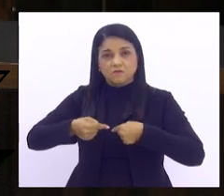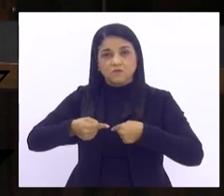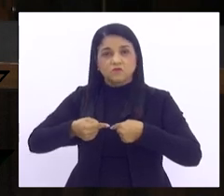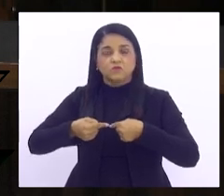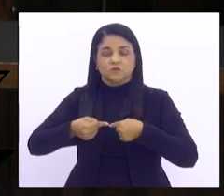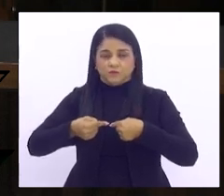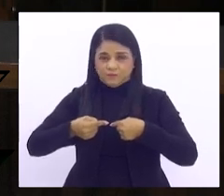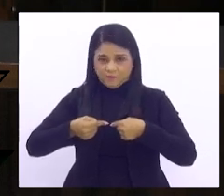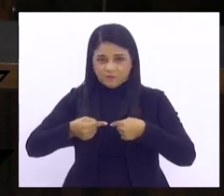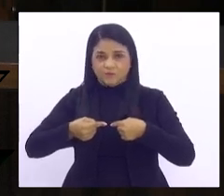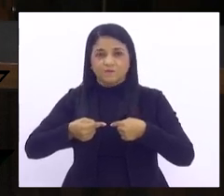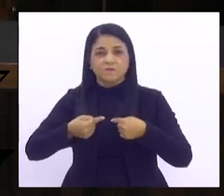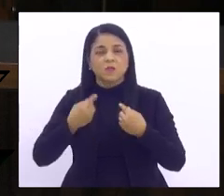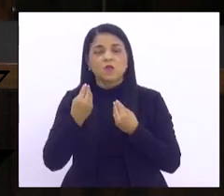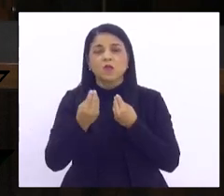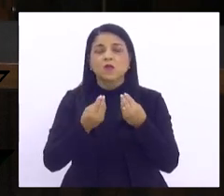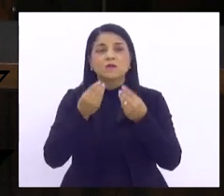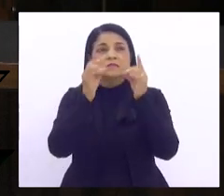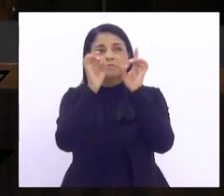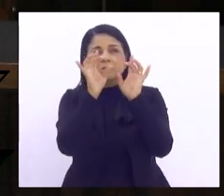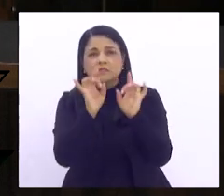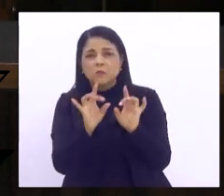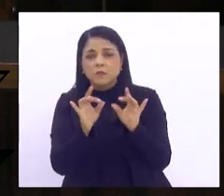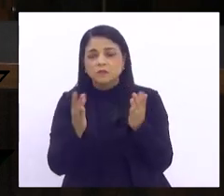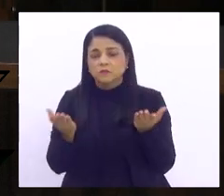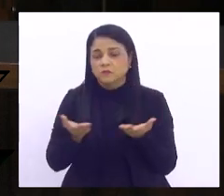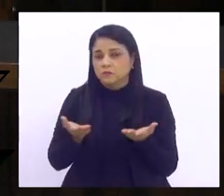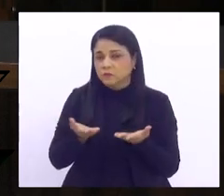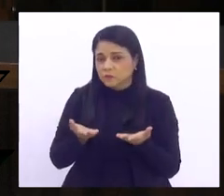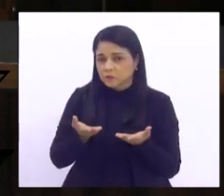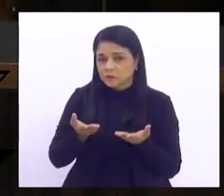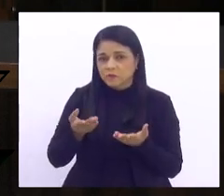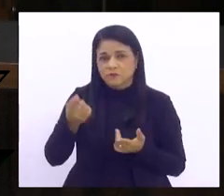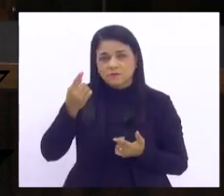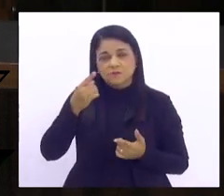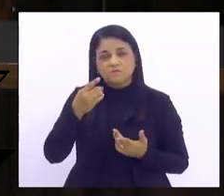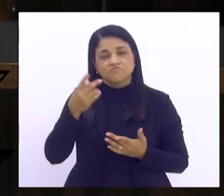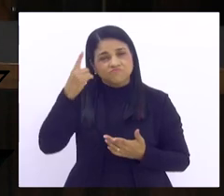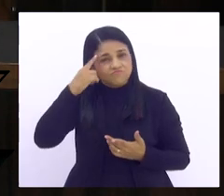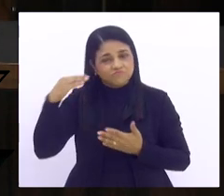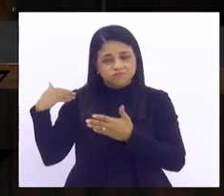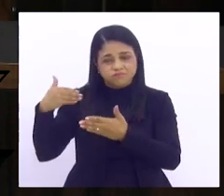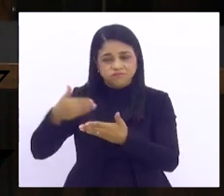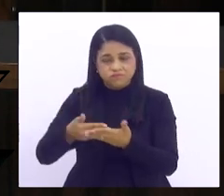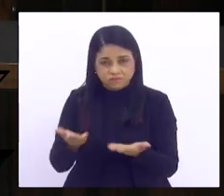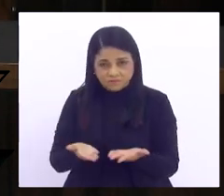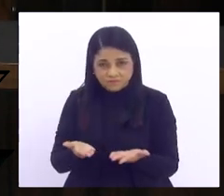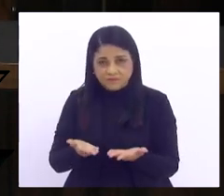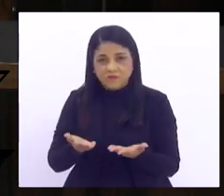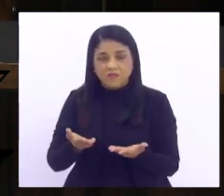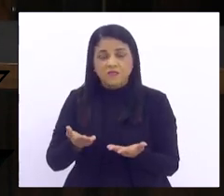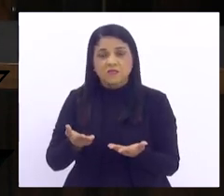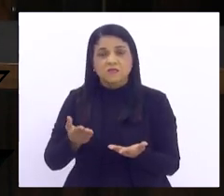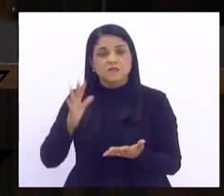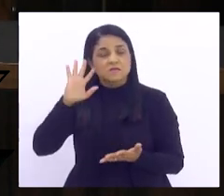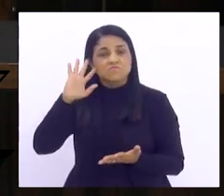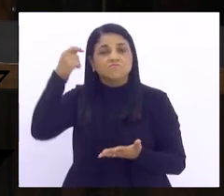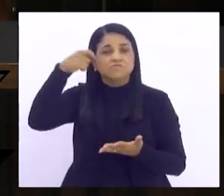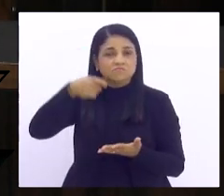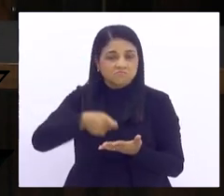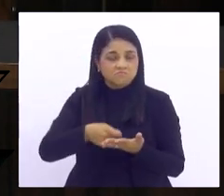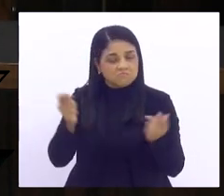enfrentamos, especialmente nos últimos dias, e as soluções que podem ser